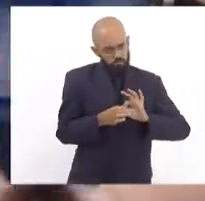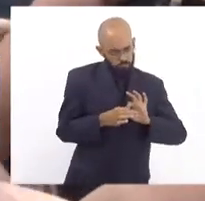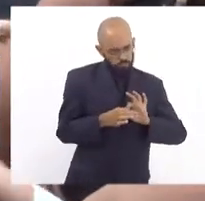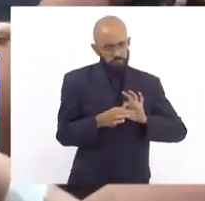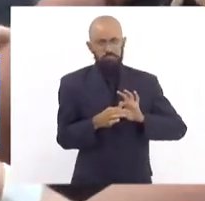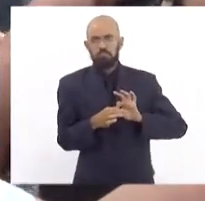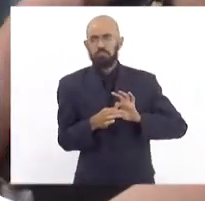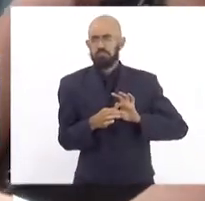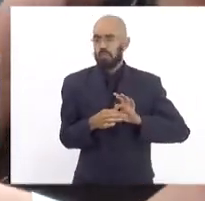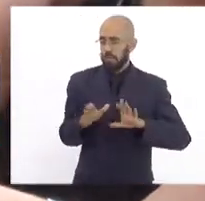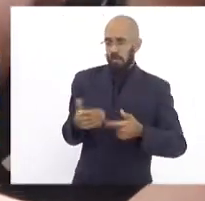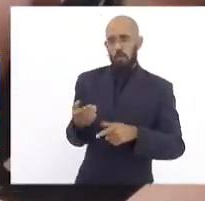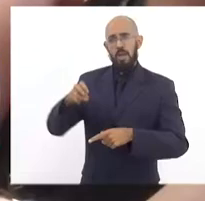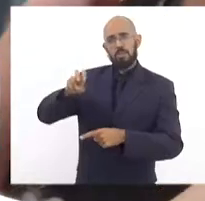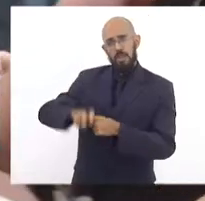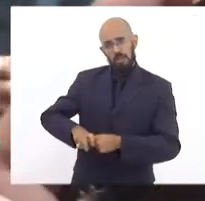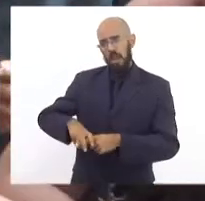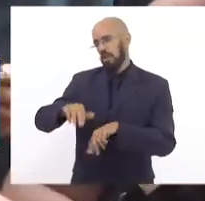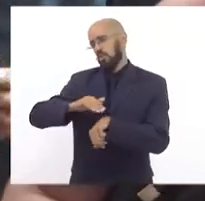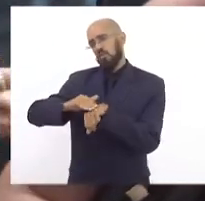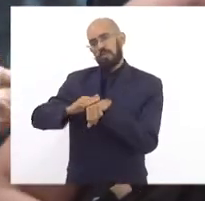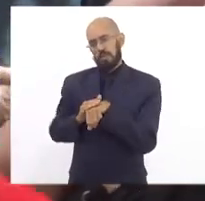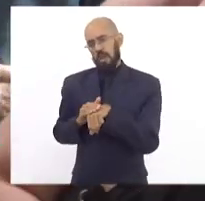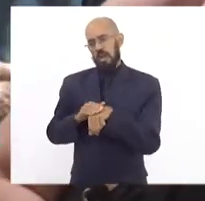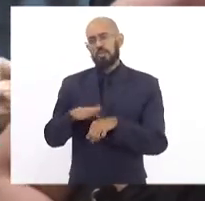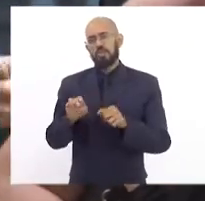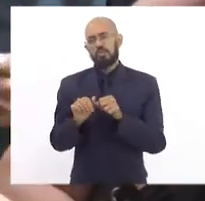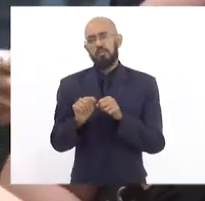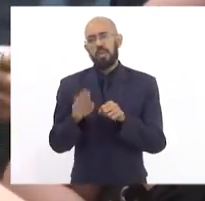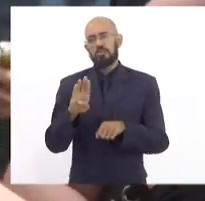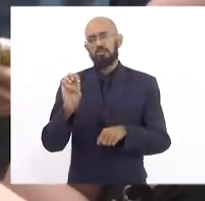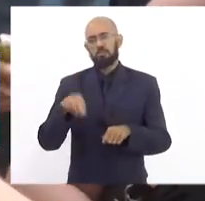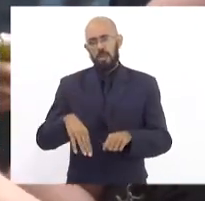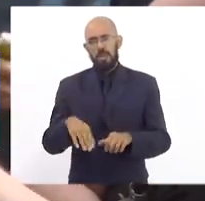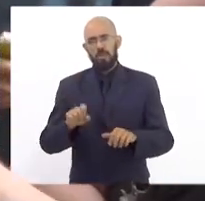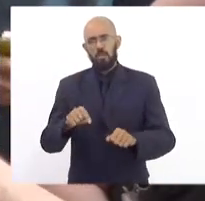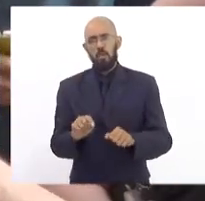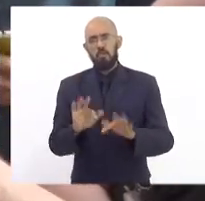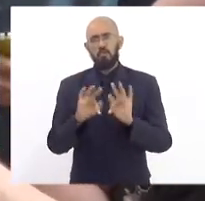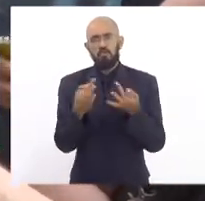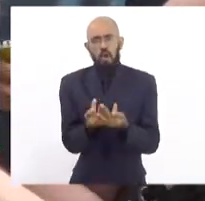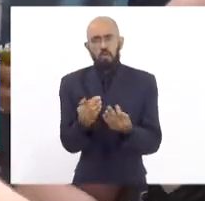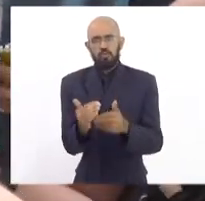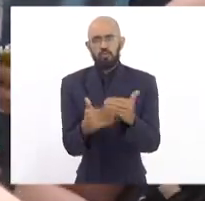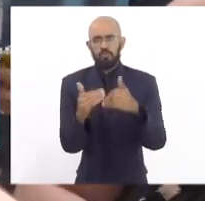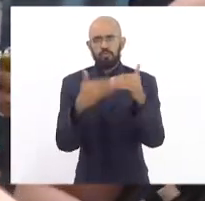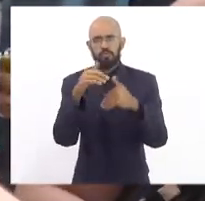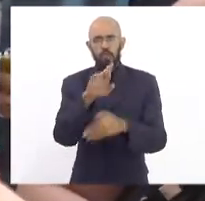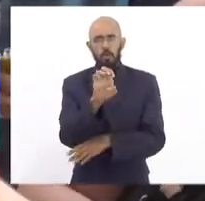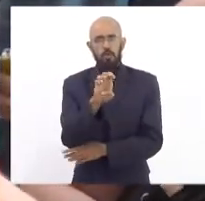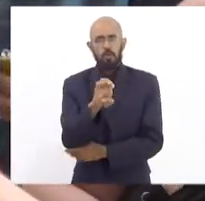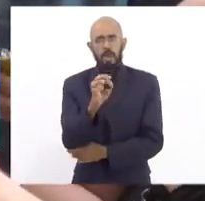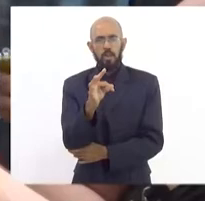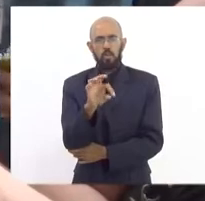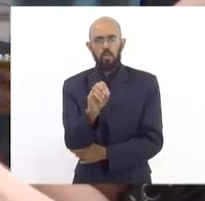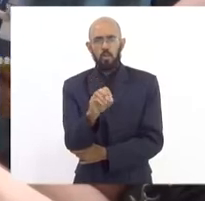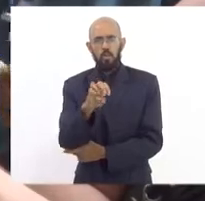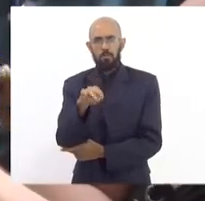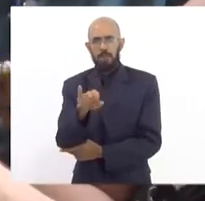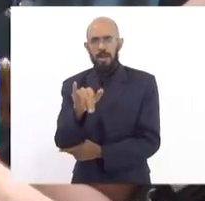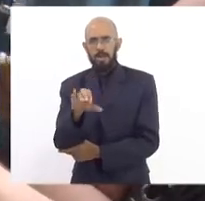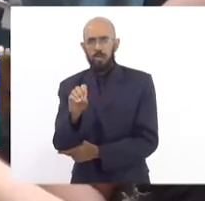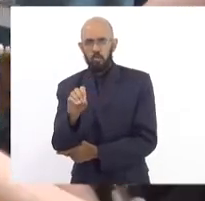pontes? Então, é sentar e conversar. Nós fizemos bem, fizemos a Assembleia, através do Fórum de Desenvolvimento Roberto Marinho, nós fizemos um